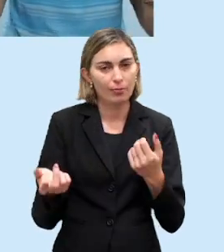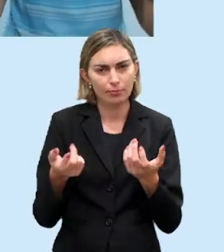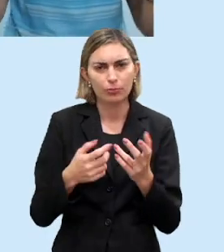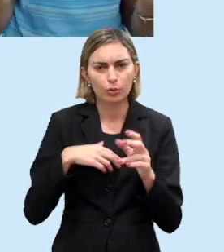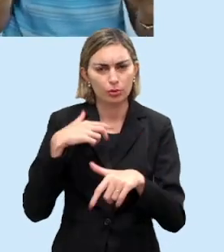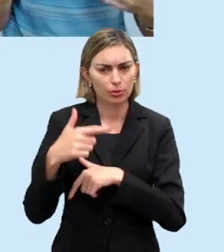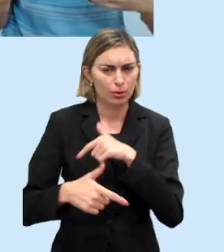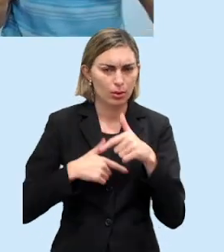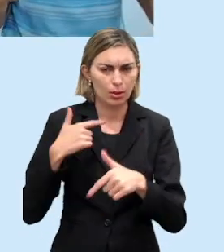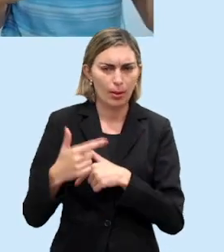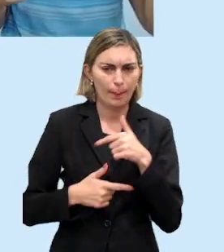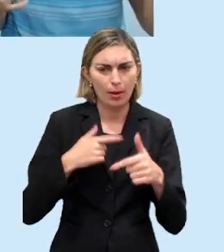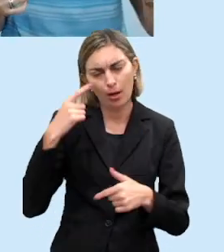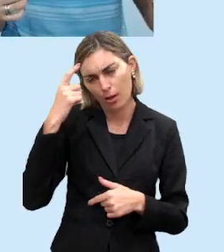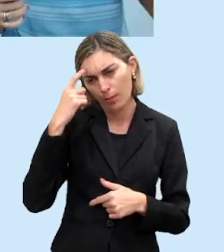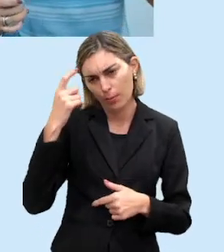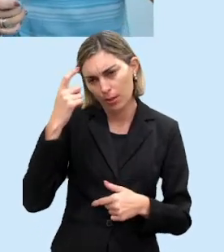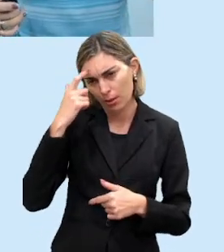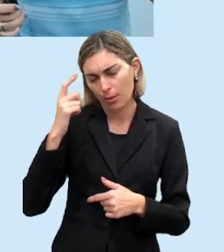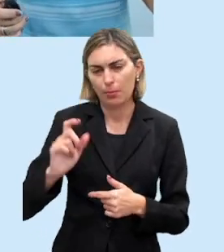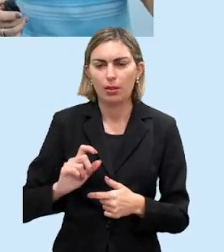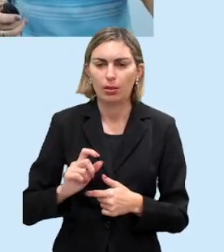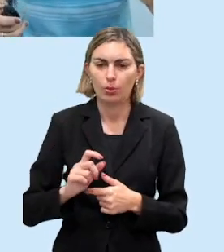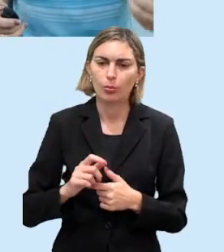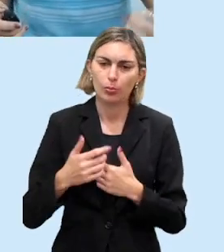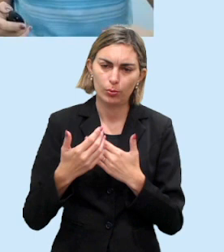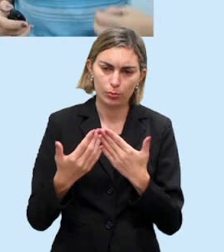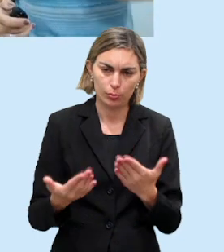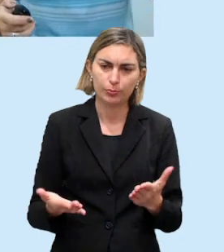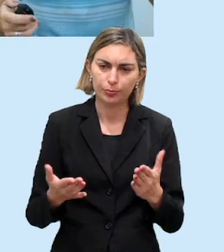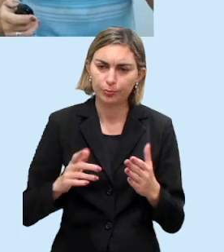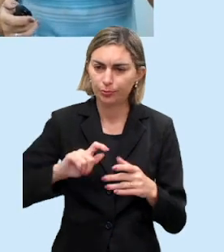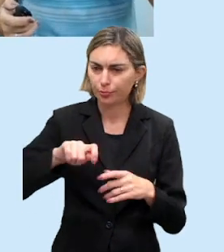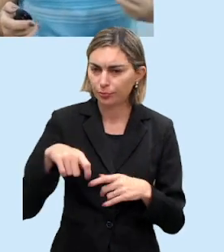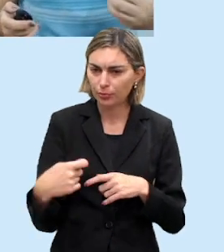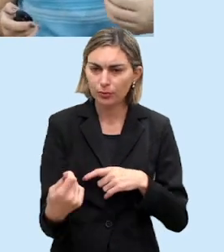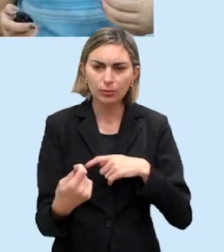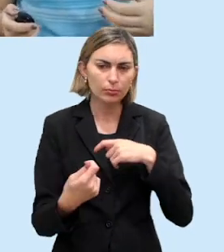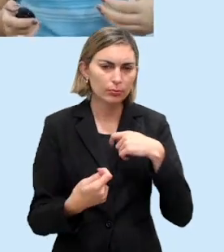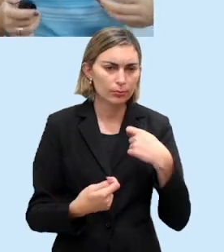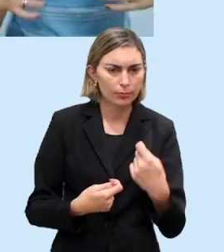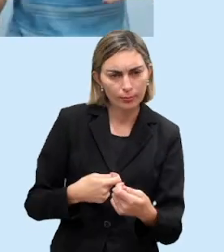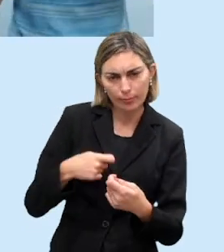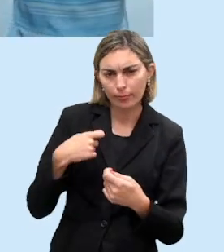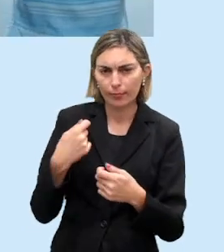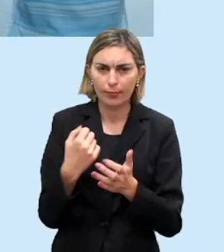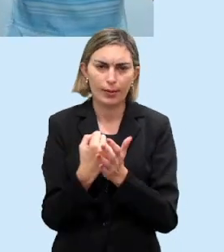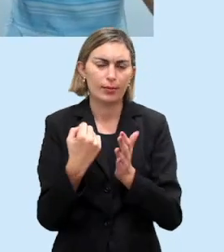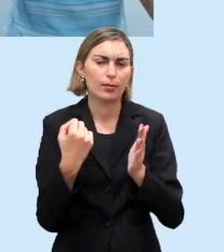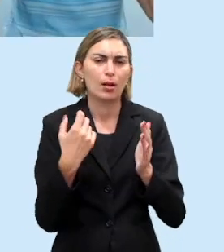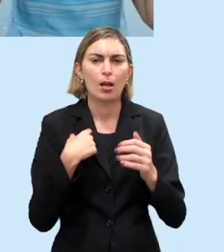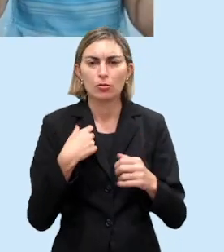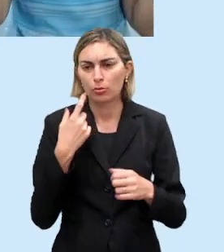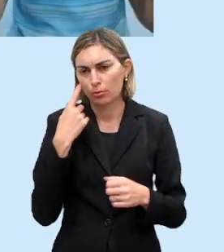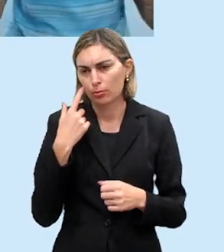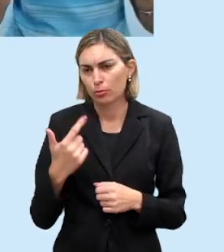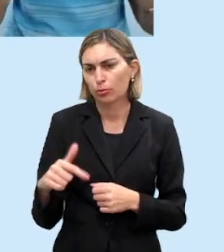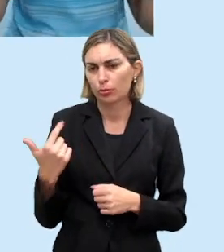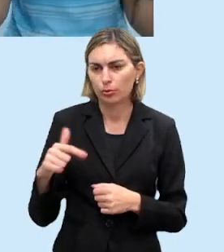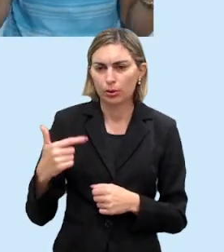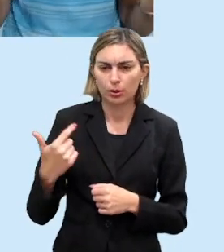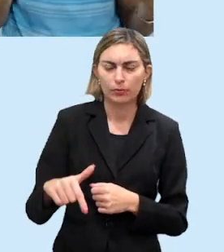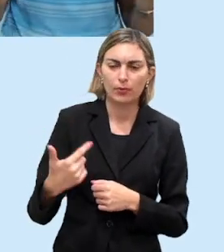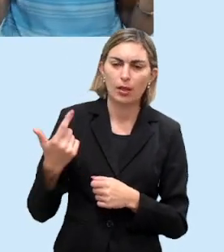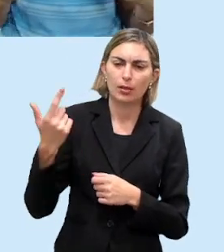trabalho, esse pensamento em cima de simbologias, de signos, não é? Embora a gente não tivesse